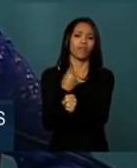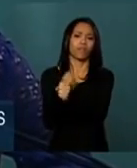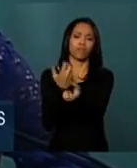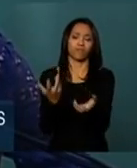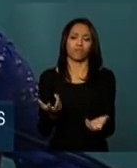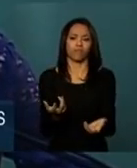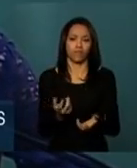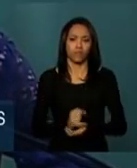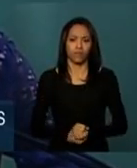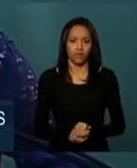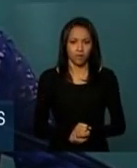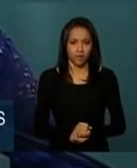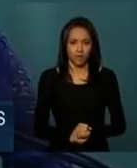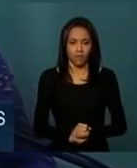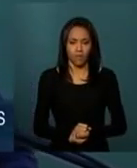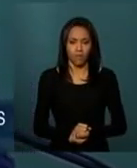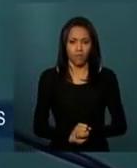que